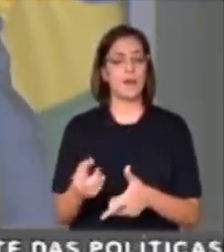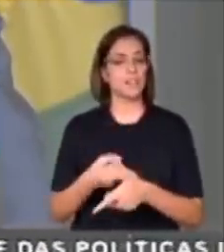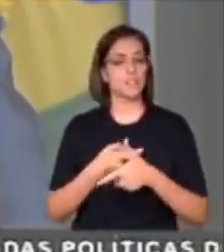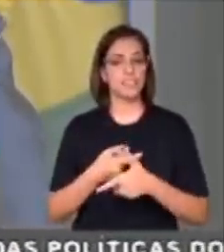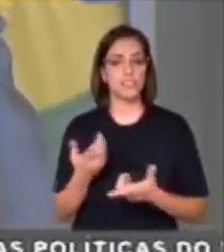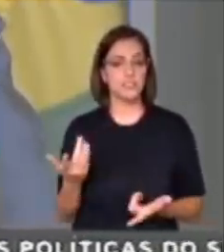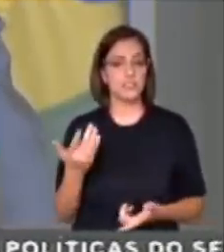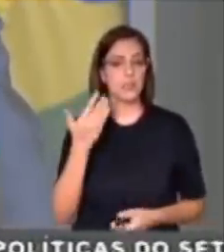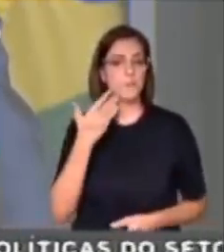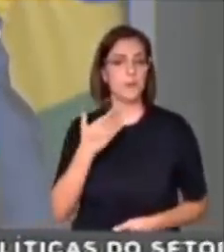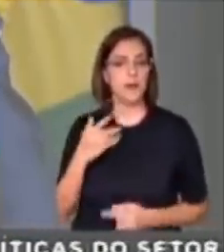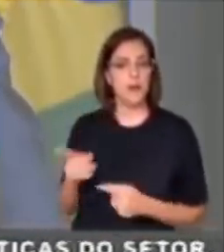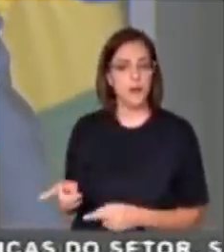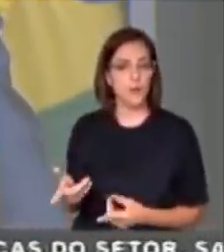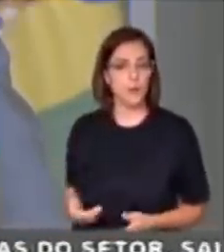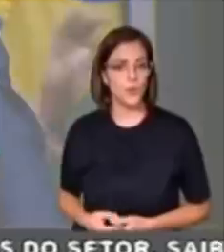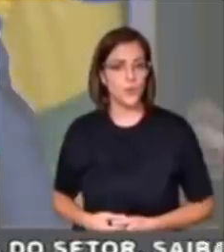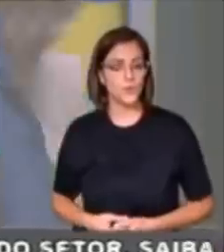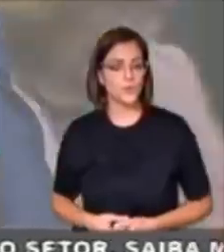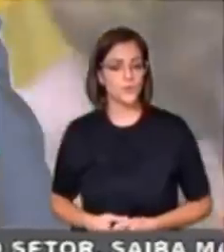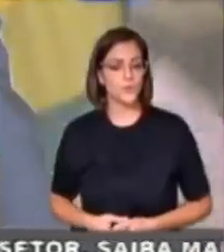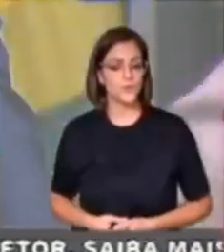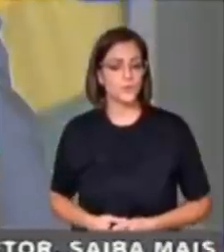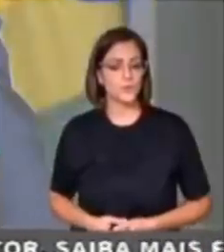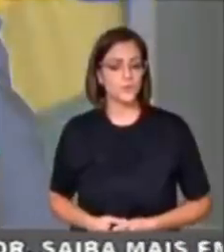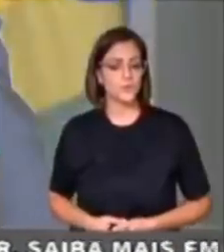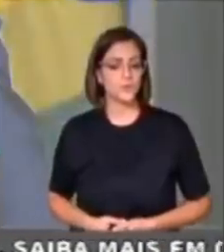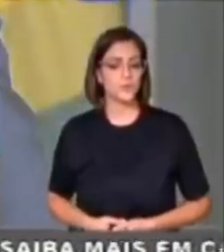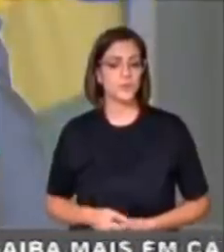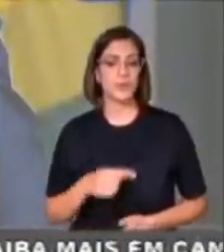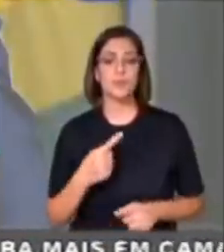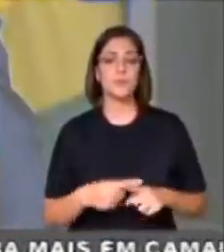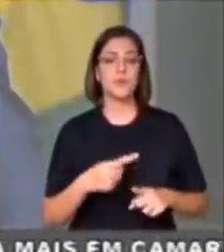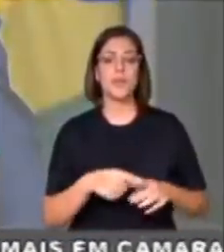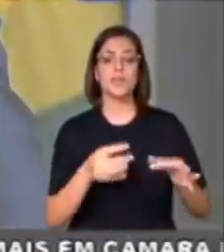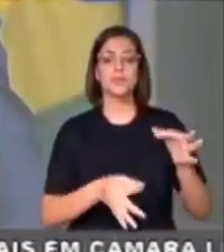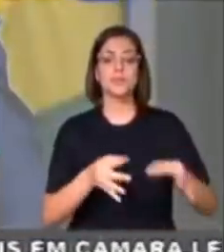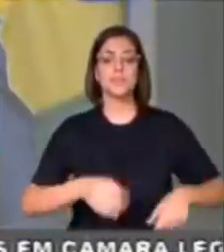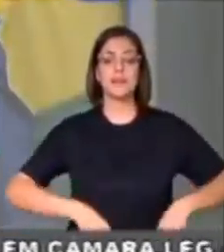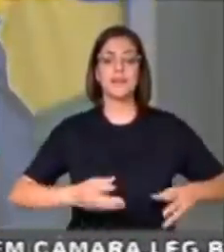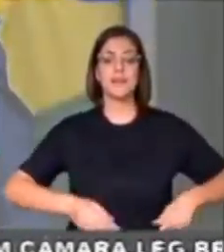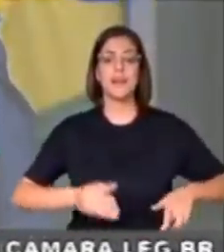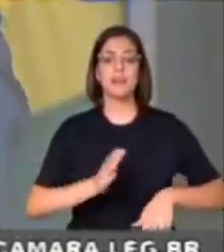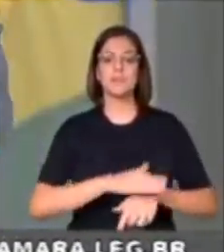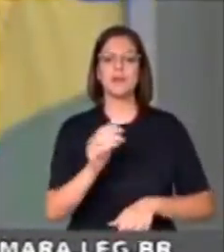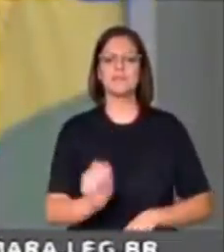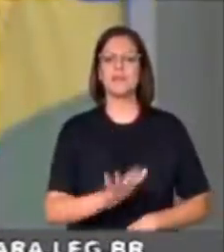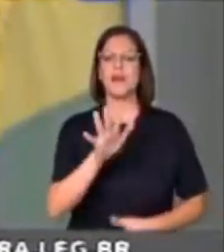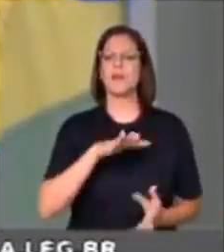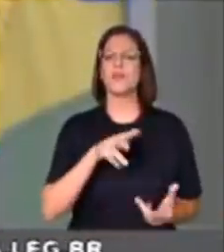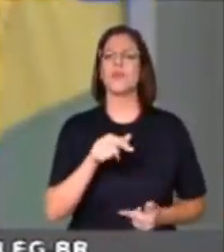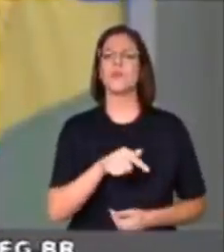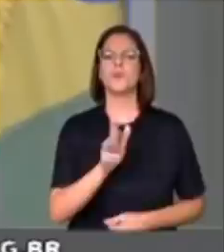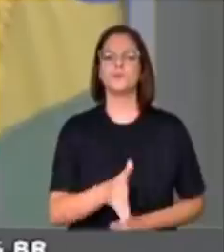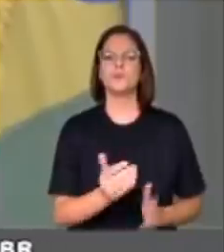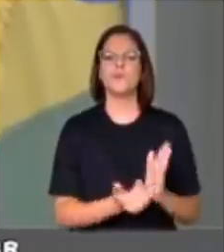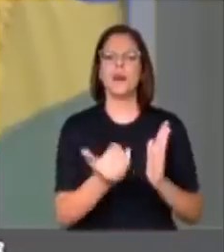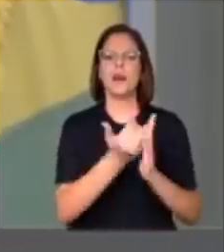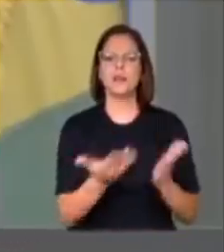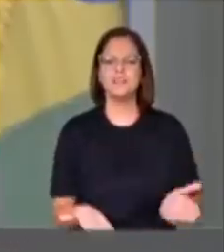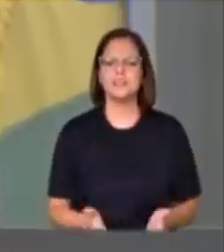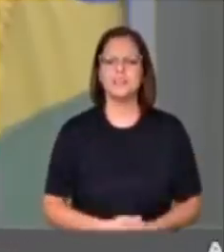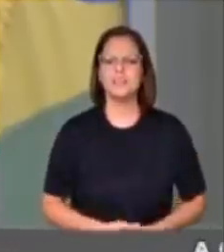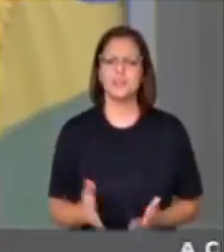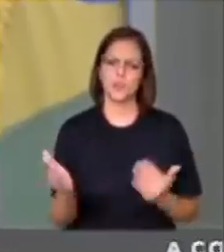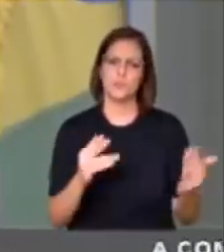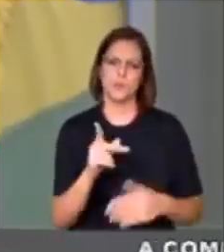aos bancos, para aumentar o que se gasta com a justiça, que já é a mais cara do mundo em relação à proporção do seu PIB.